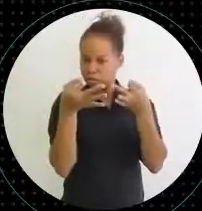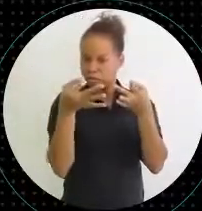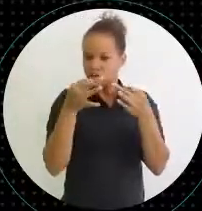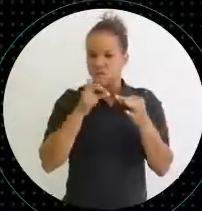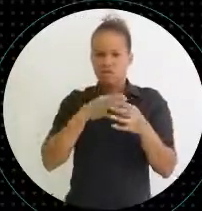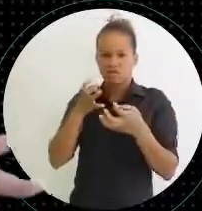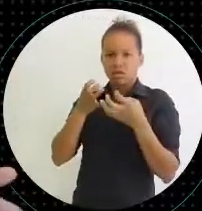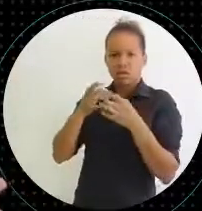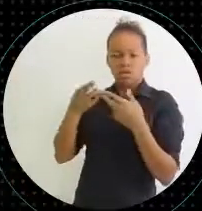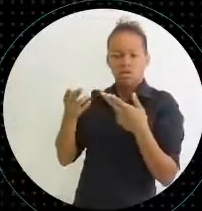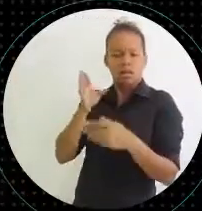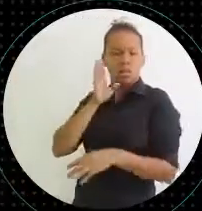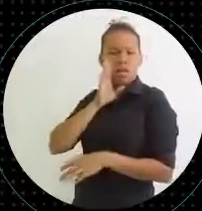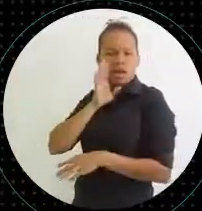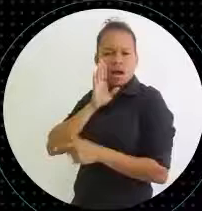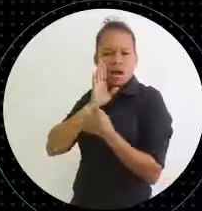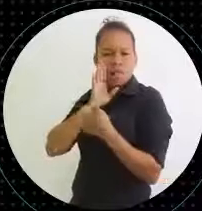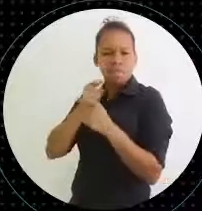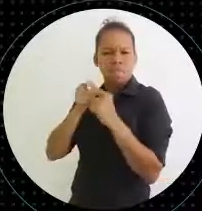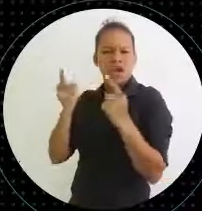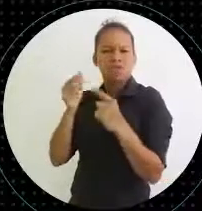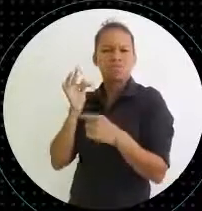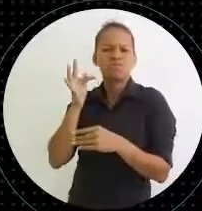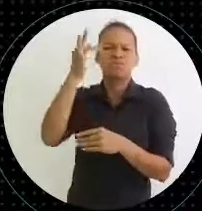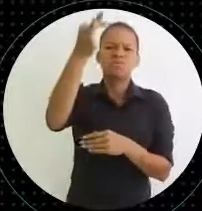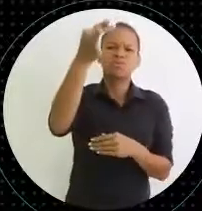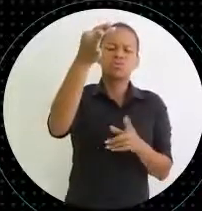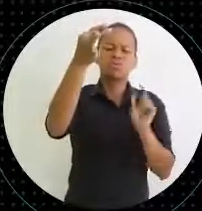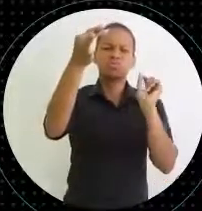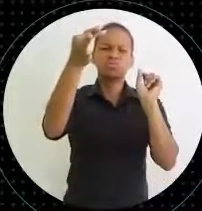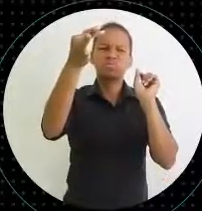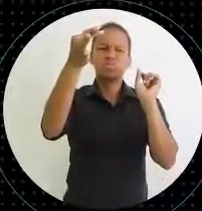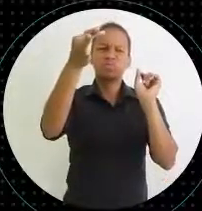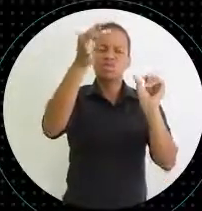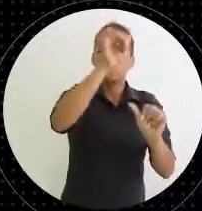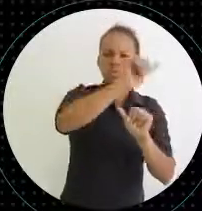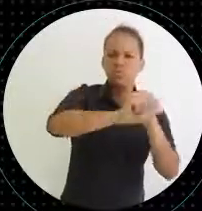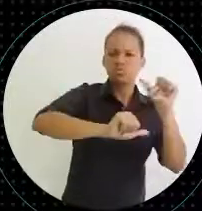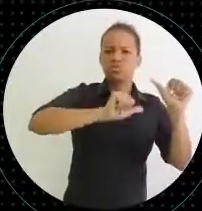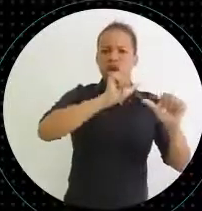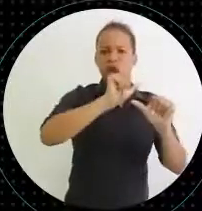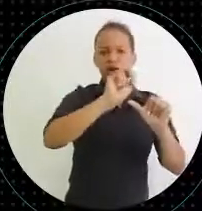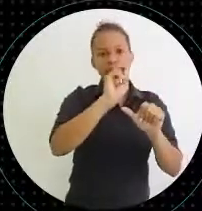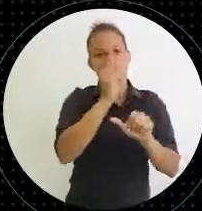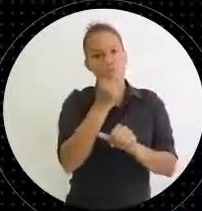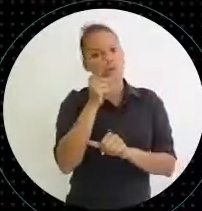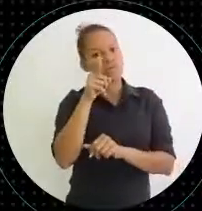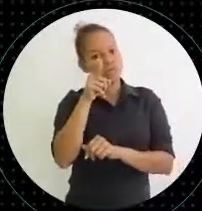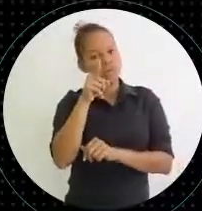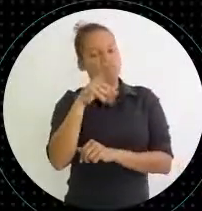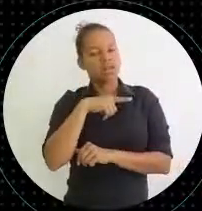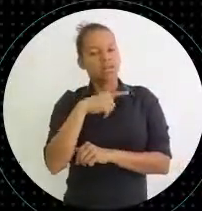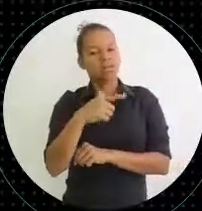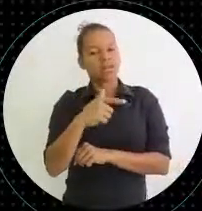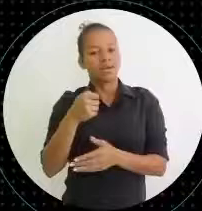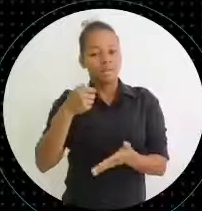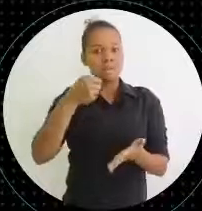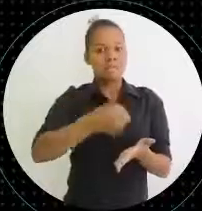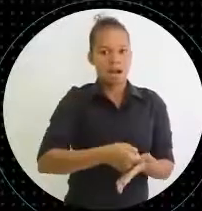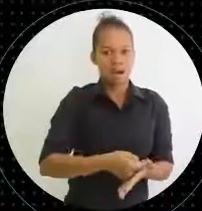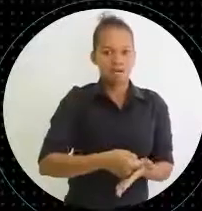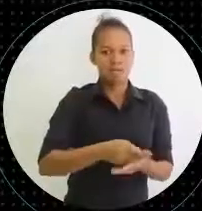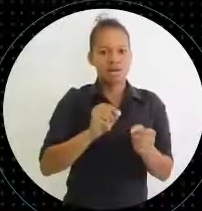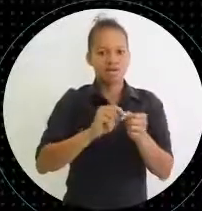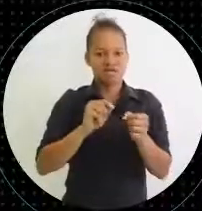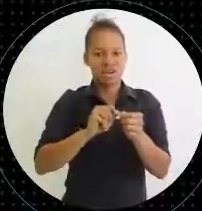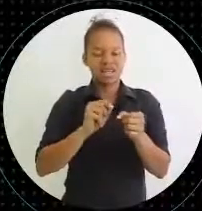uma coisa legal, mas que no futuro ele vai ser modificado. Ou que você não está sendo pago para